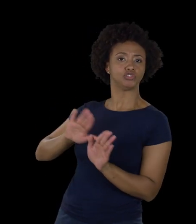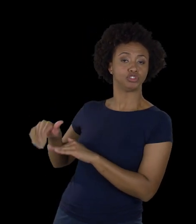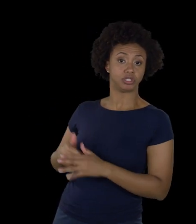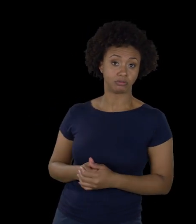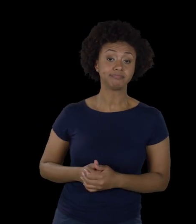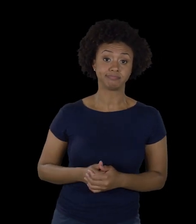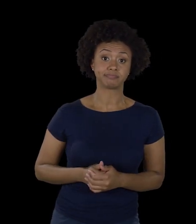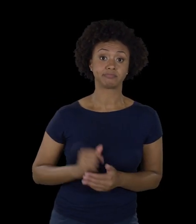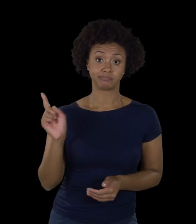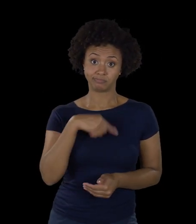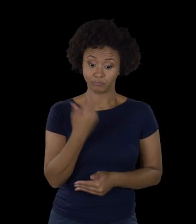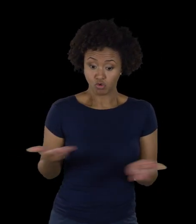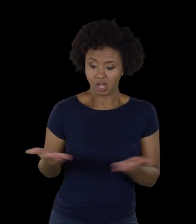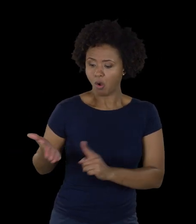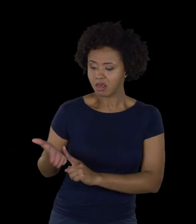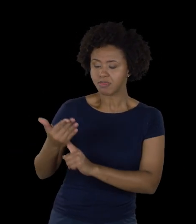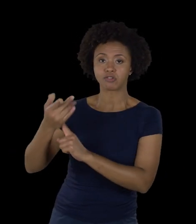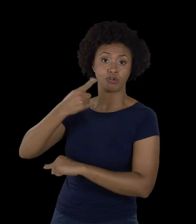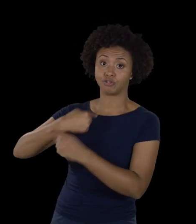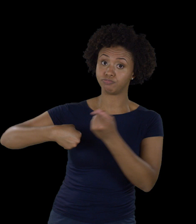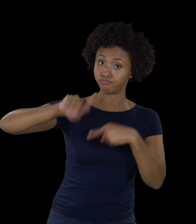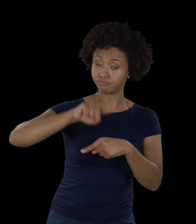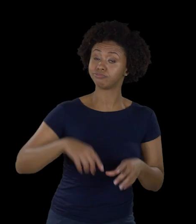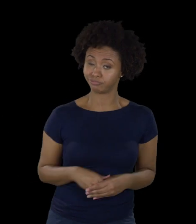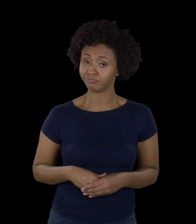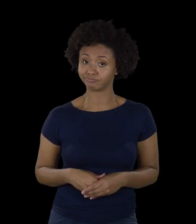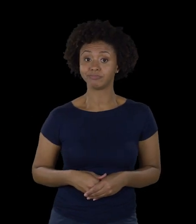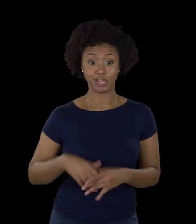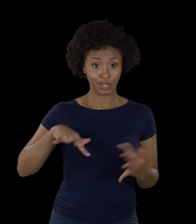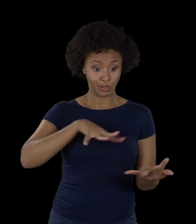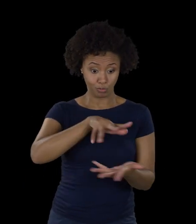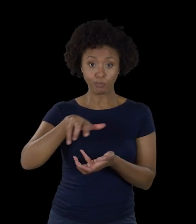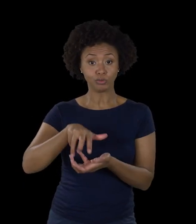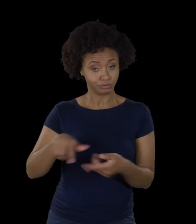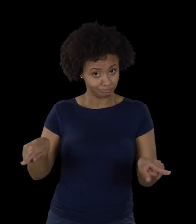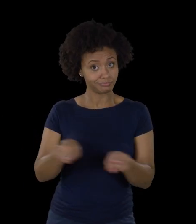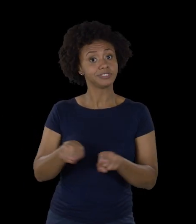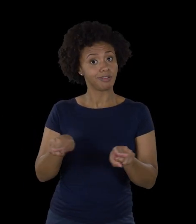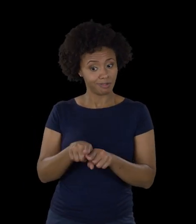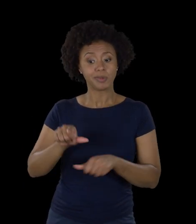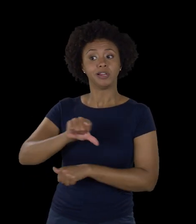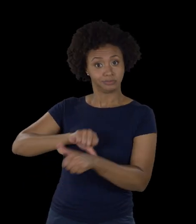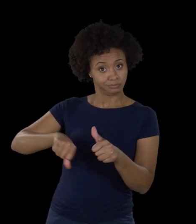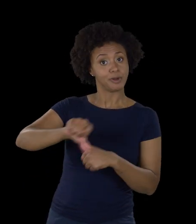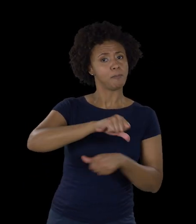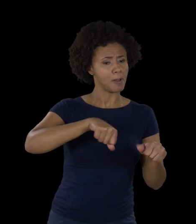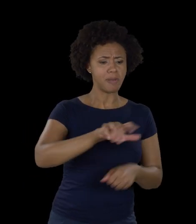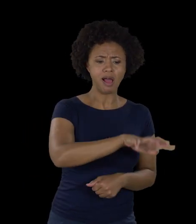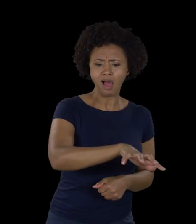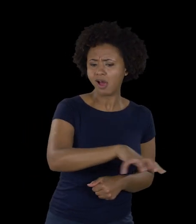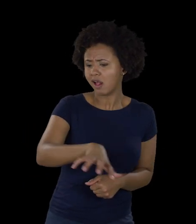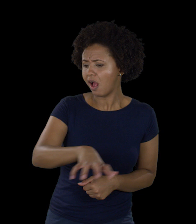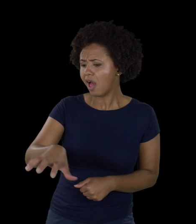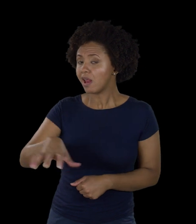além da transformação tecnológica, o mundo apresenta mudanças também em diferentes áreas que